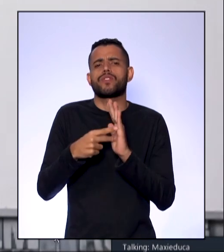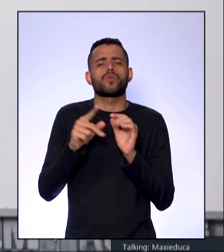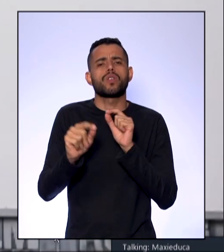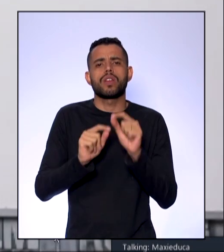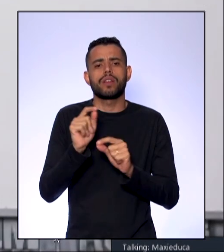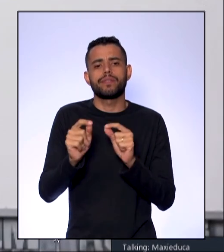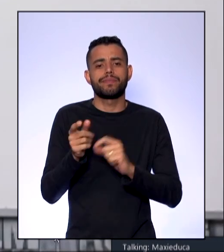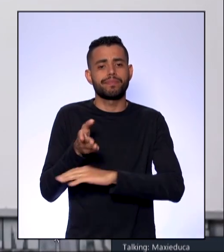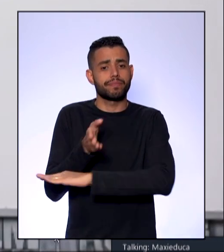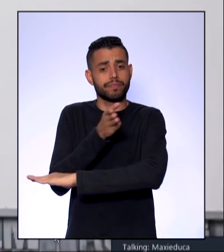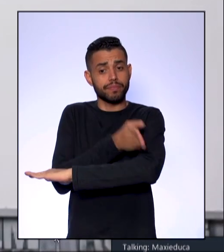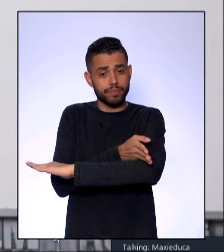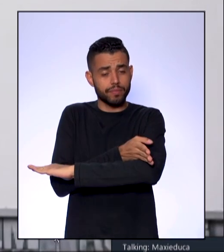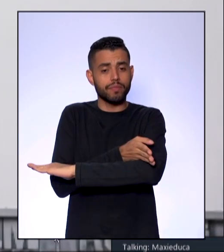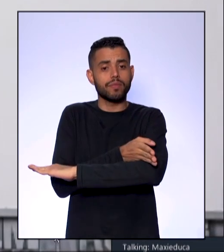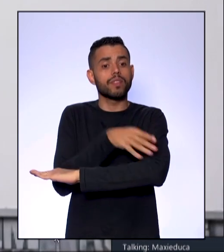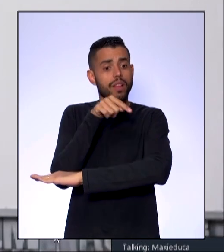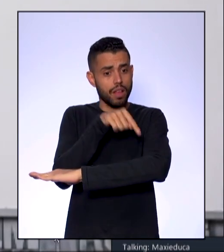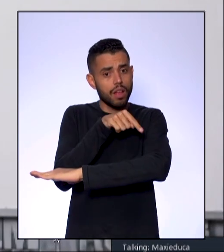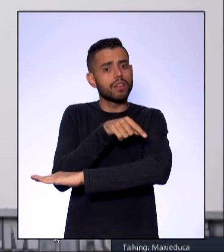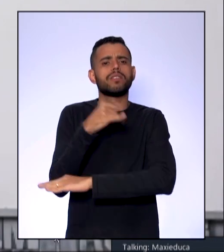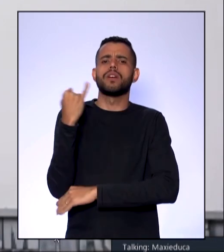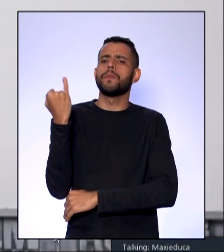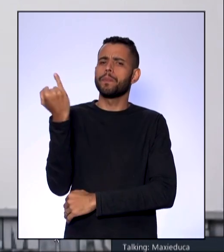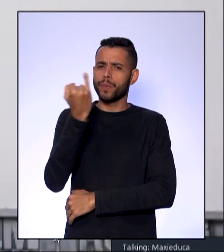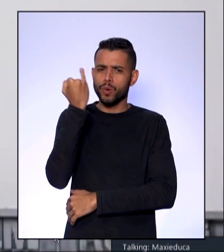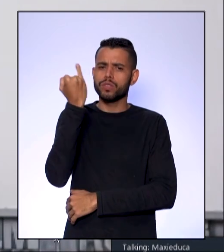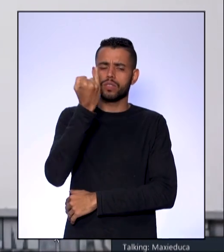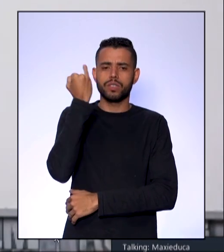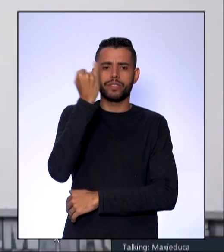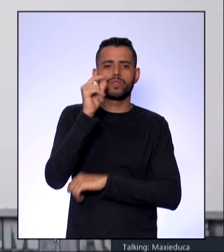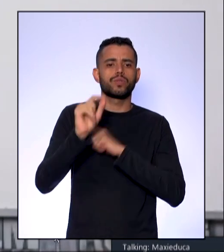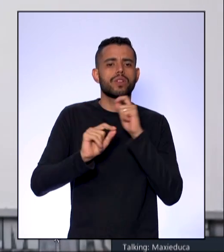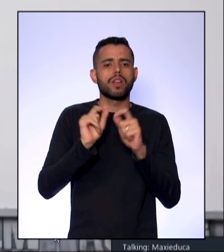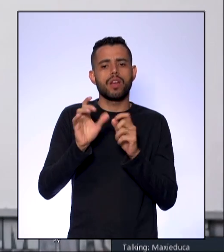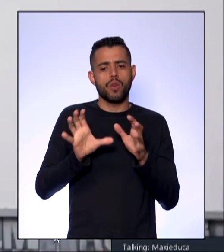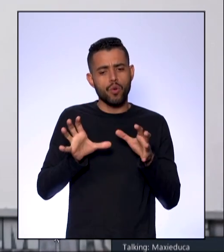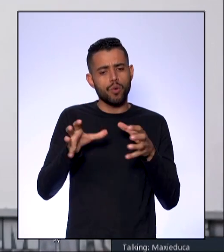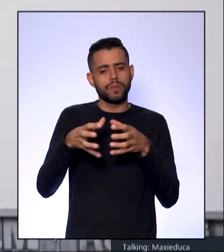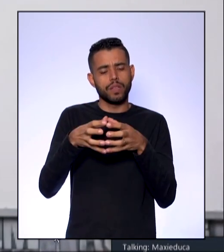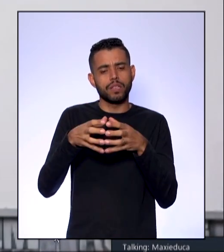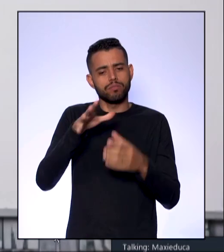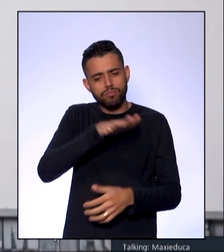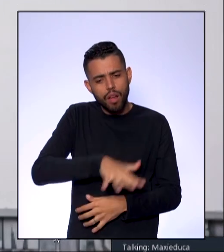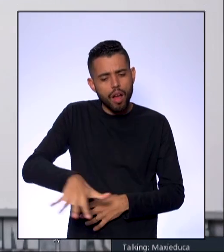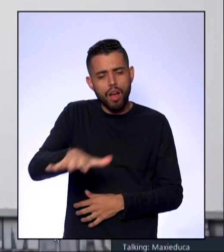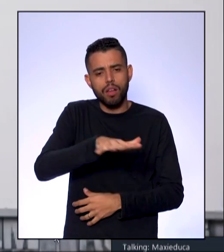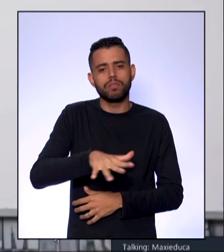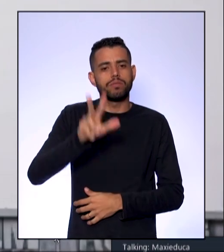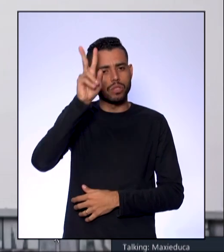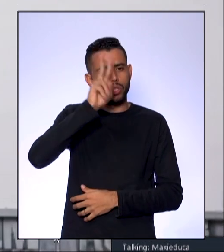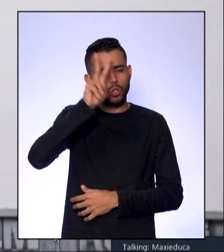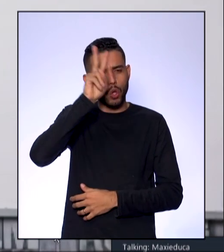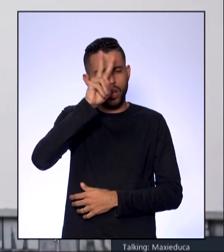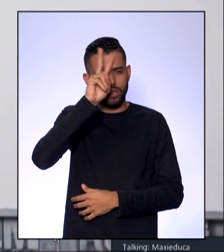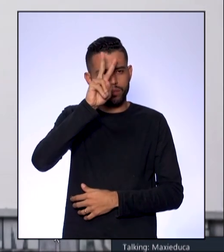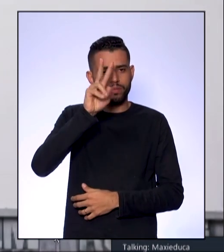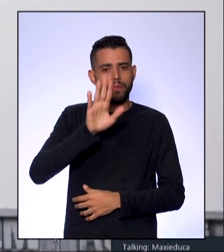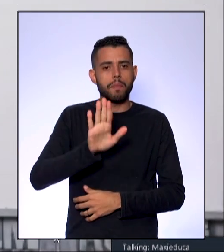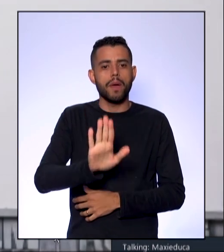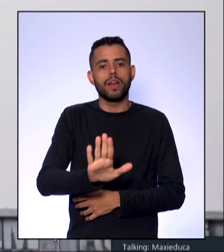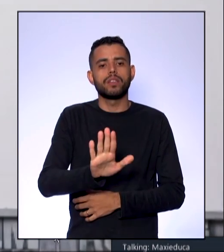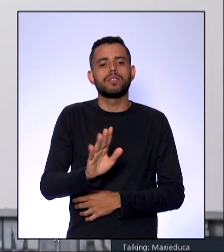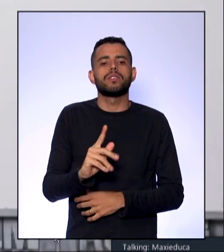a pré-história ela é muito importante para a comunidade historiográfica. Porém,